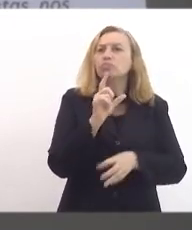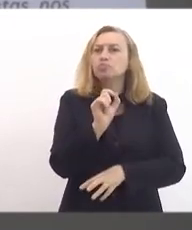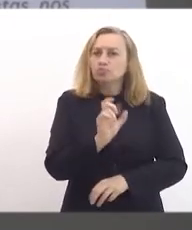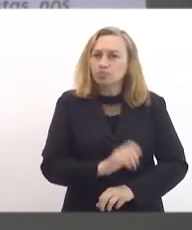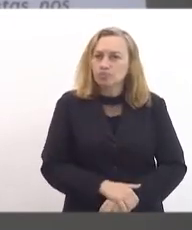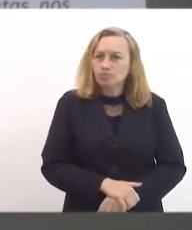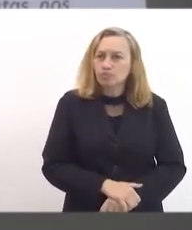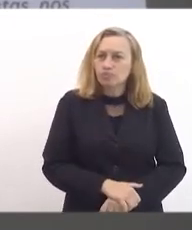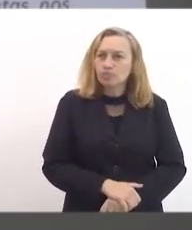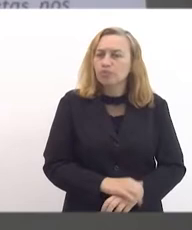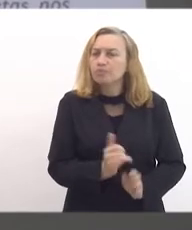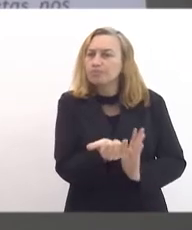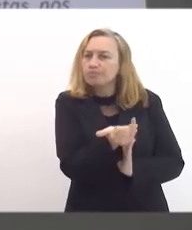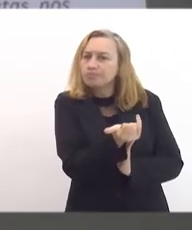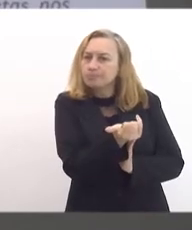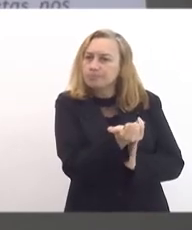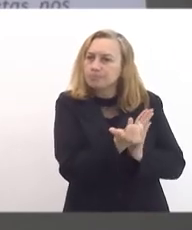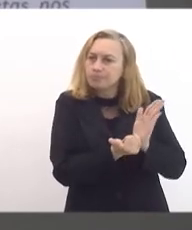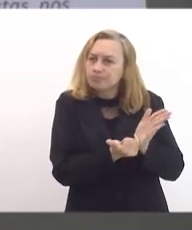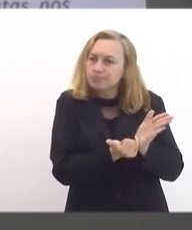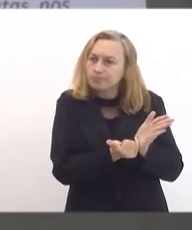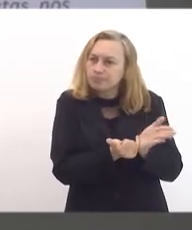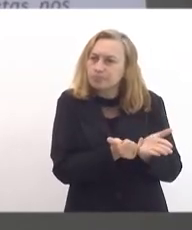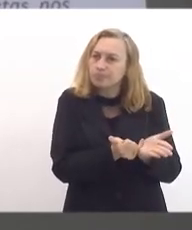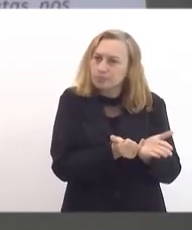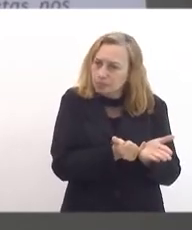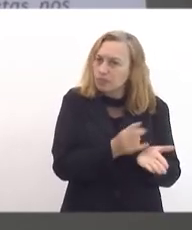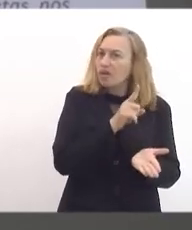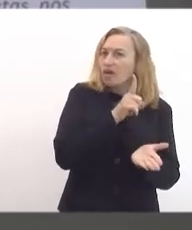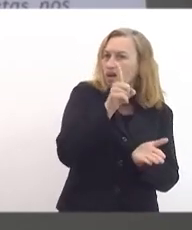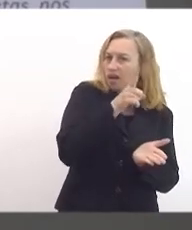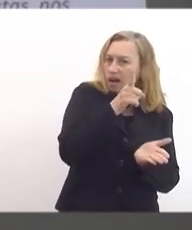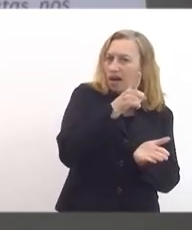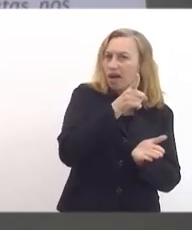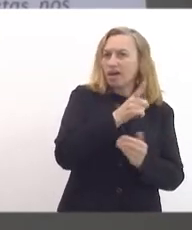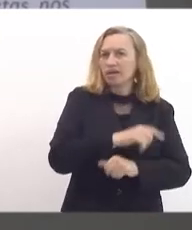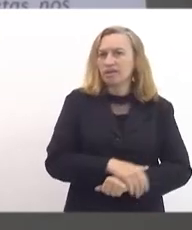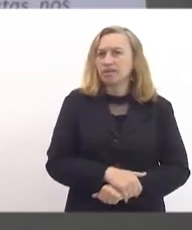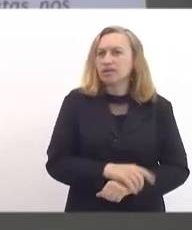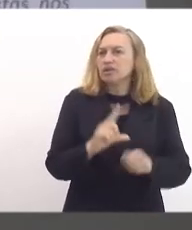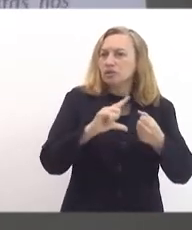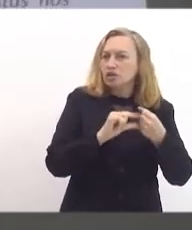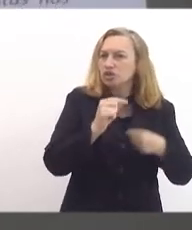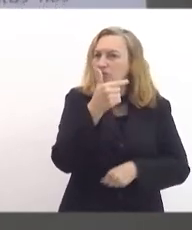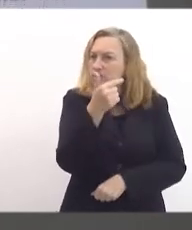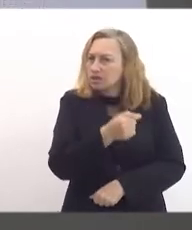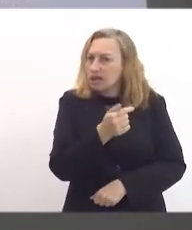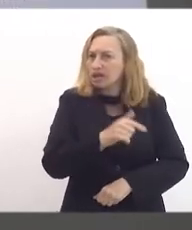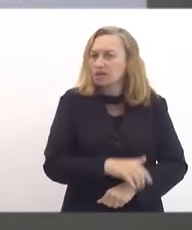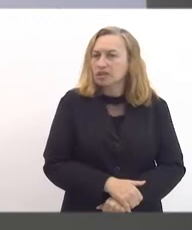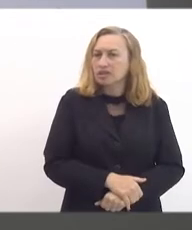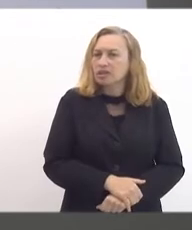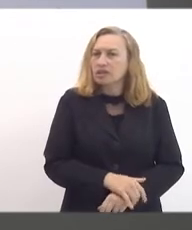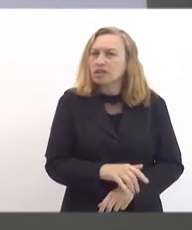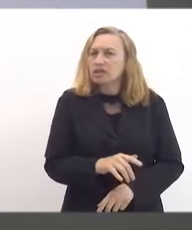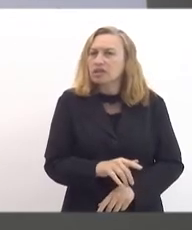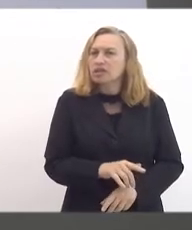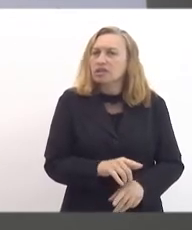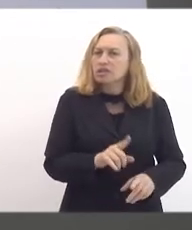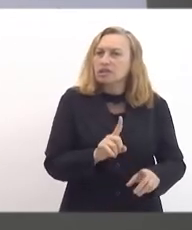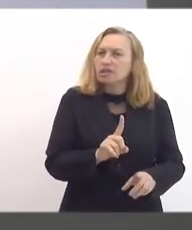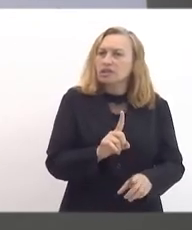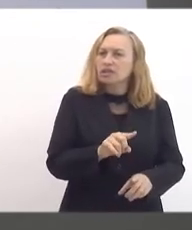o imposto Nas condições lá estabelecidas no artigo 7º será diferido